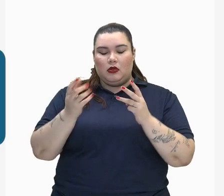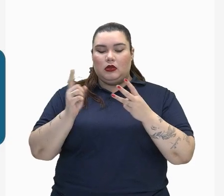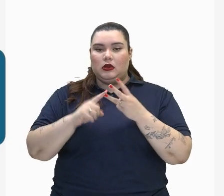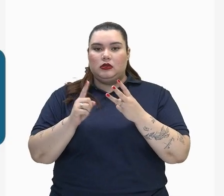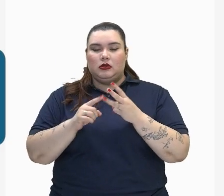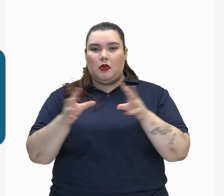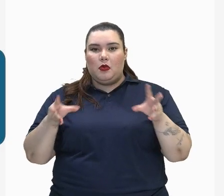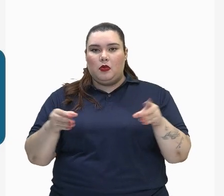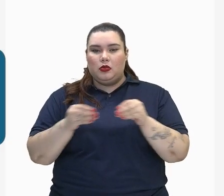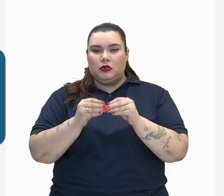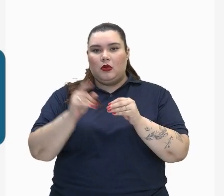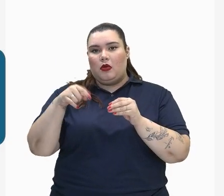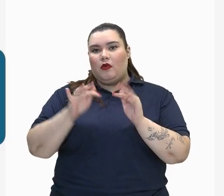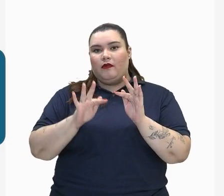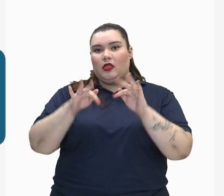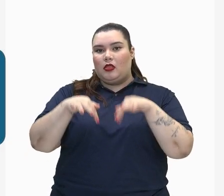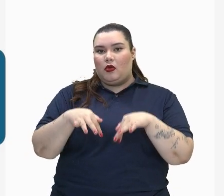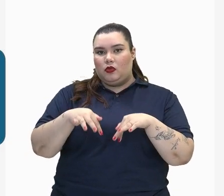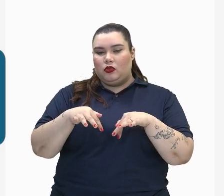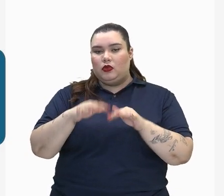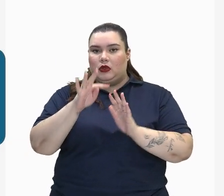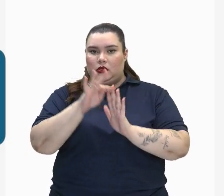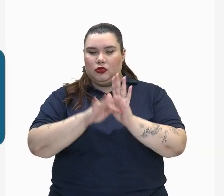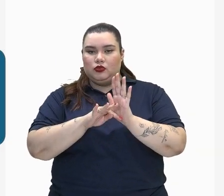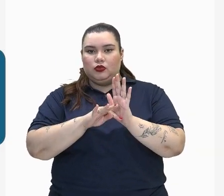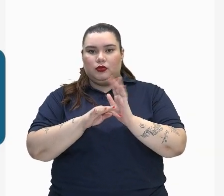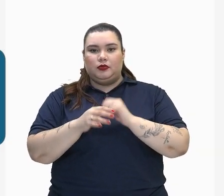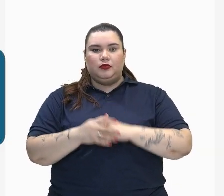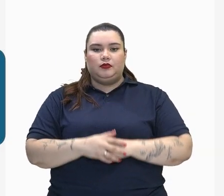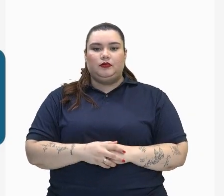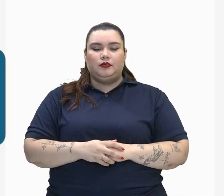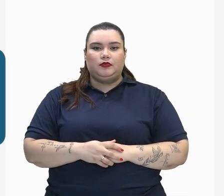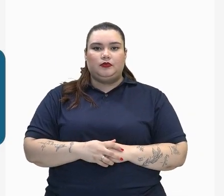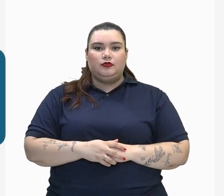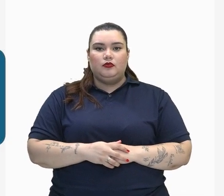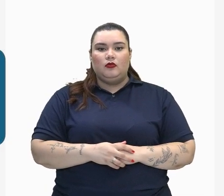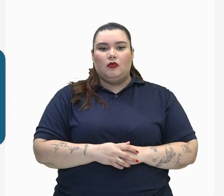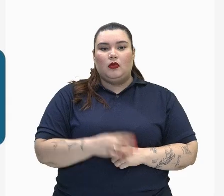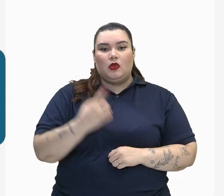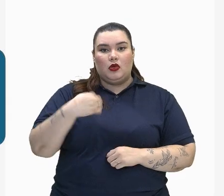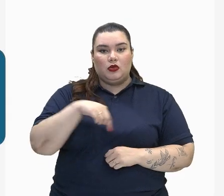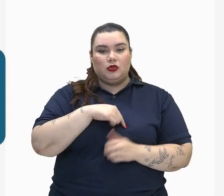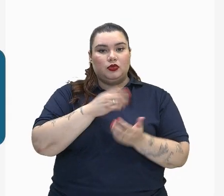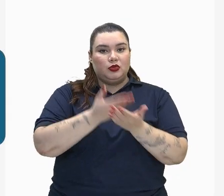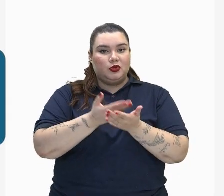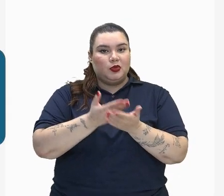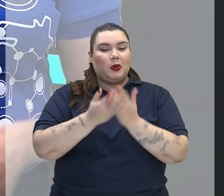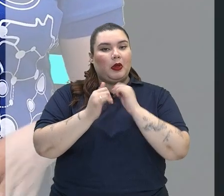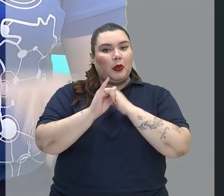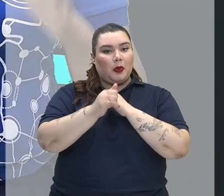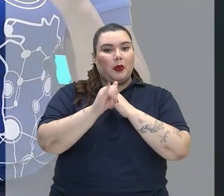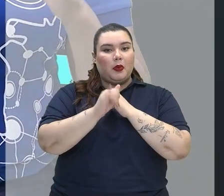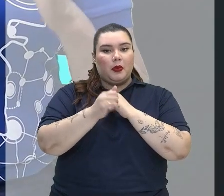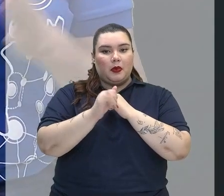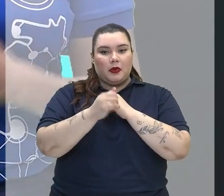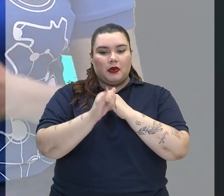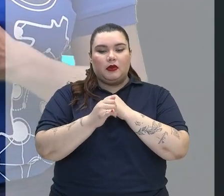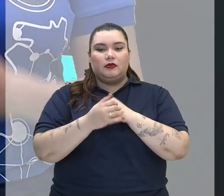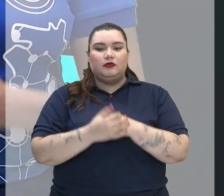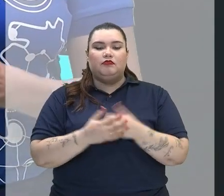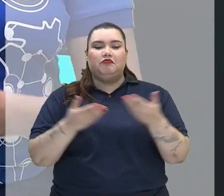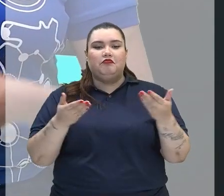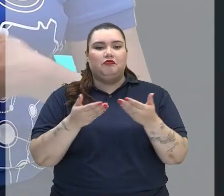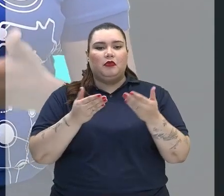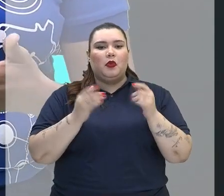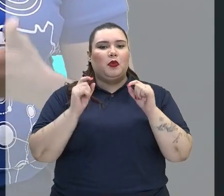conclusão também vai fechar. E nós estamos falando de crônica, né? E o